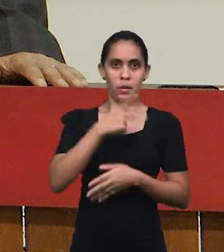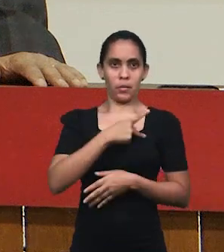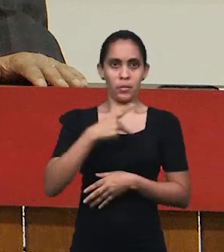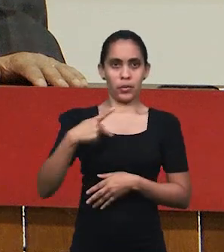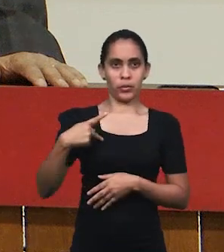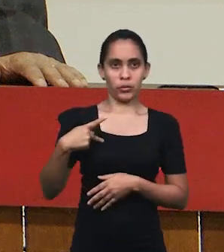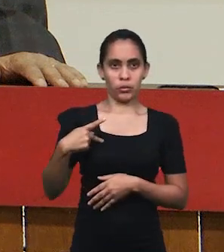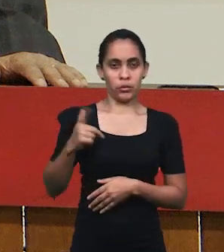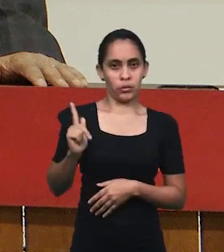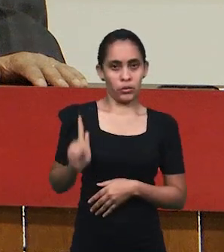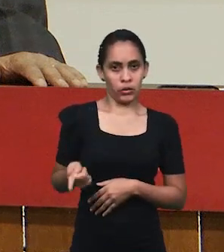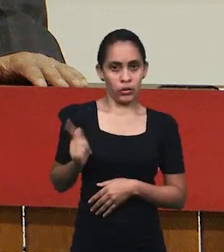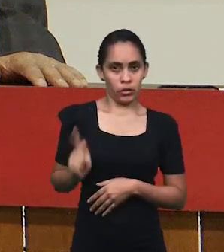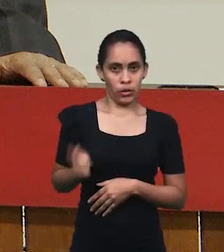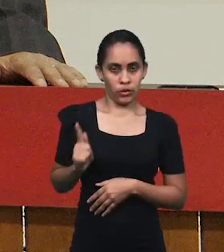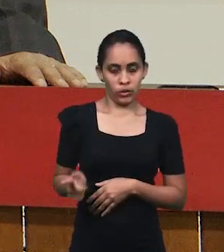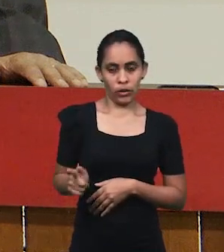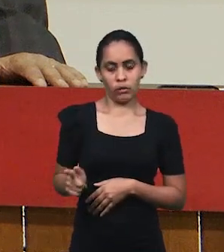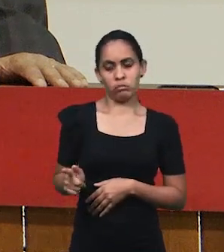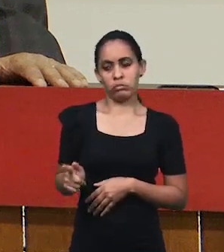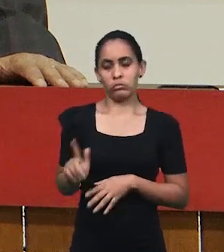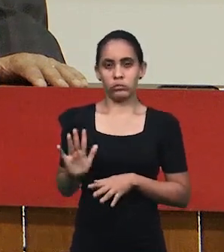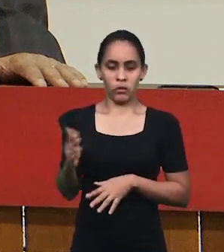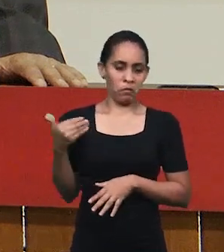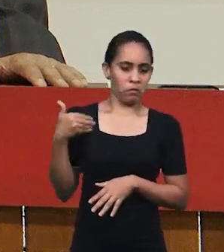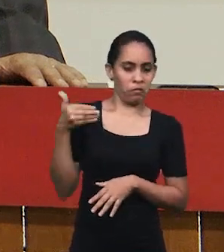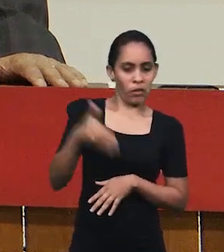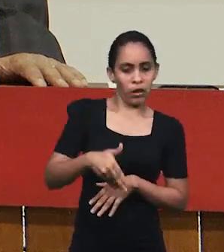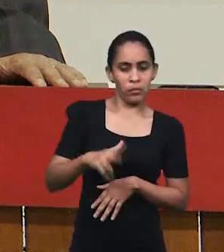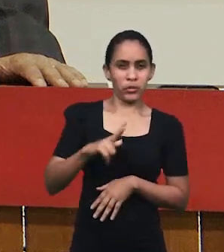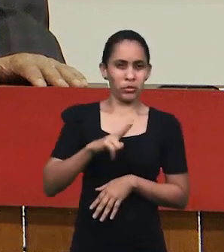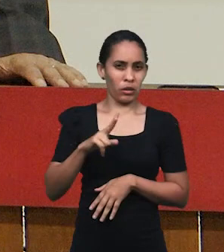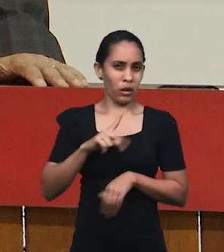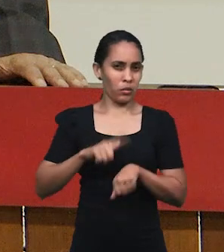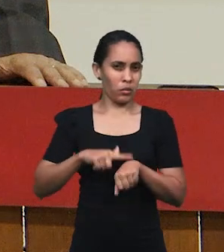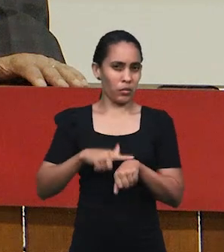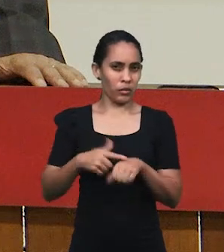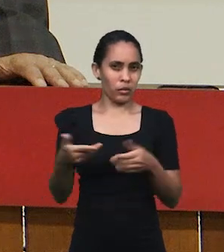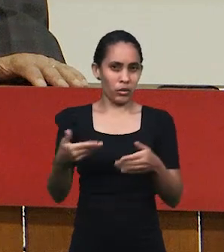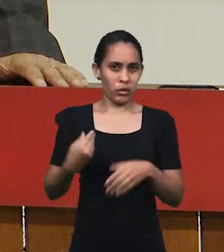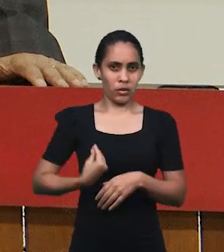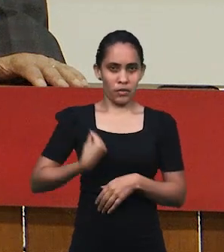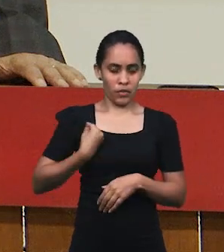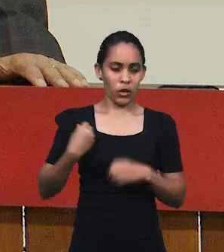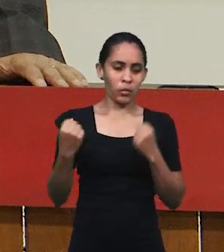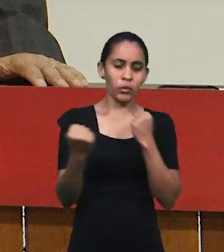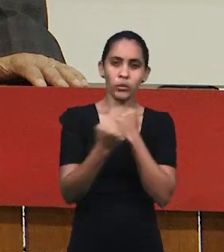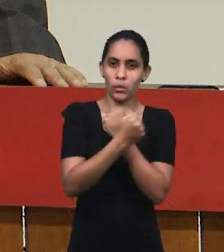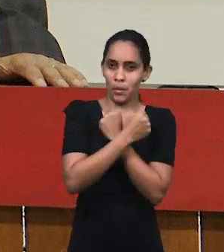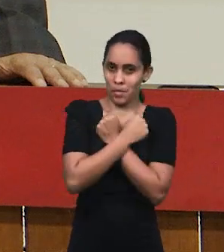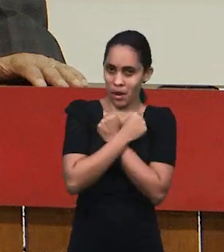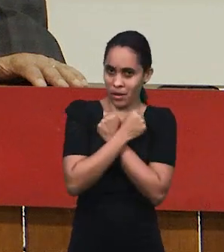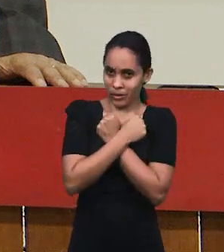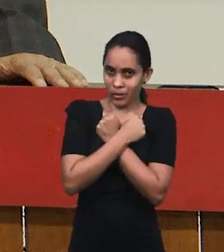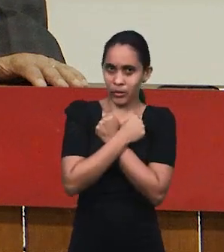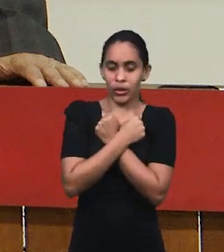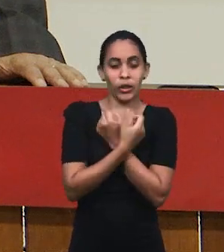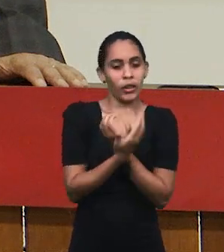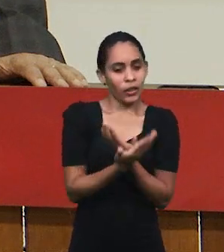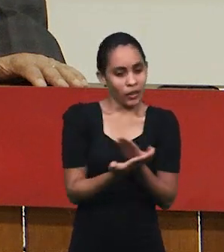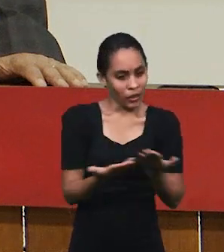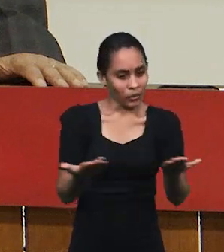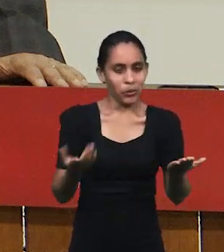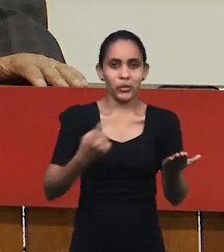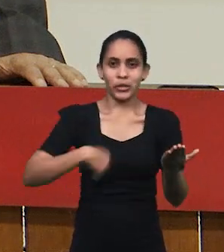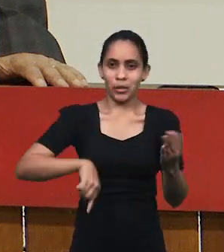pastor Gedeu Tigueires, que não pôde estar aqui por questões particulares, no momento que vive, mas mandou um abraço ao